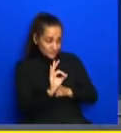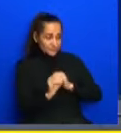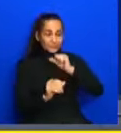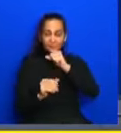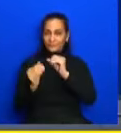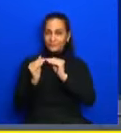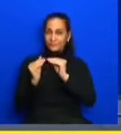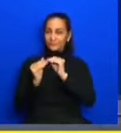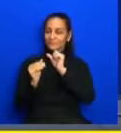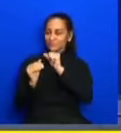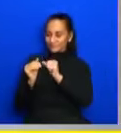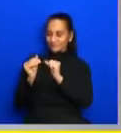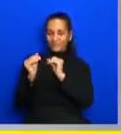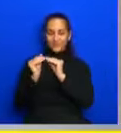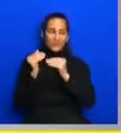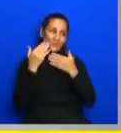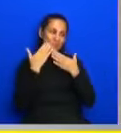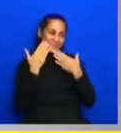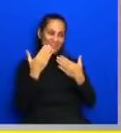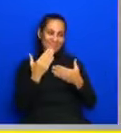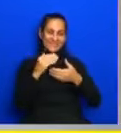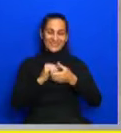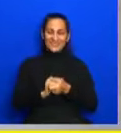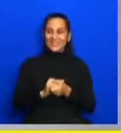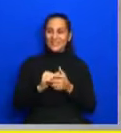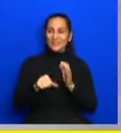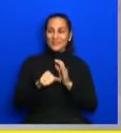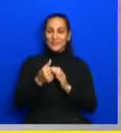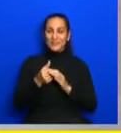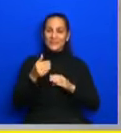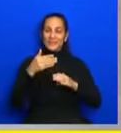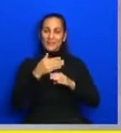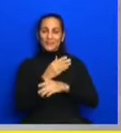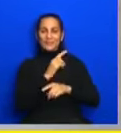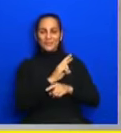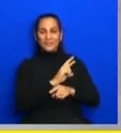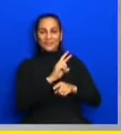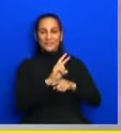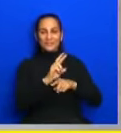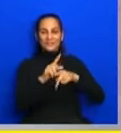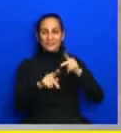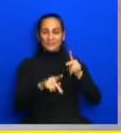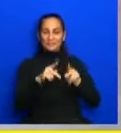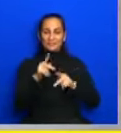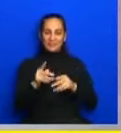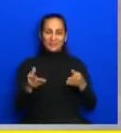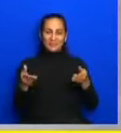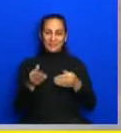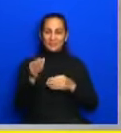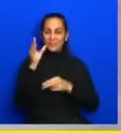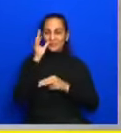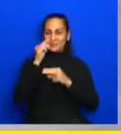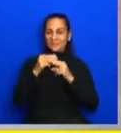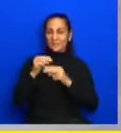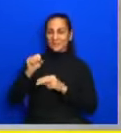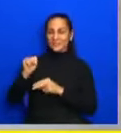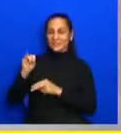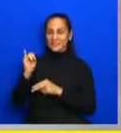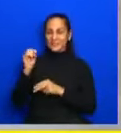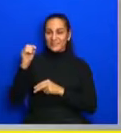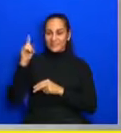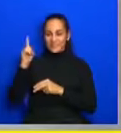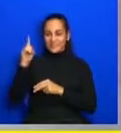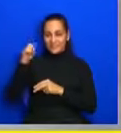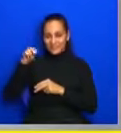Sim, confirmo. Obrigado. Muito bem, primeira etapa realizada, validada por nossas auditoras populares. Agora o Sidney, nosso colega da Caixa, por